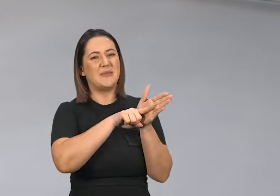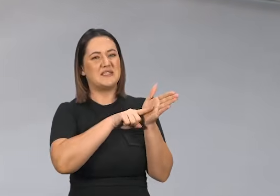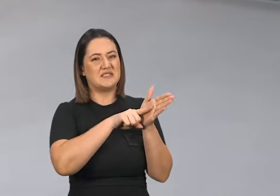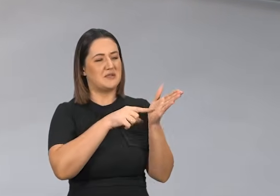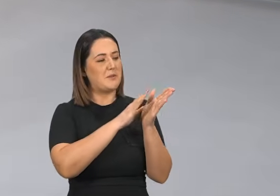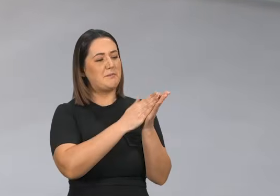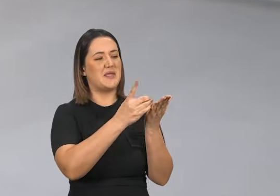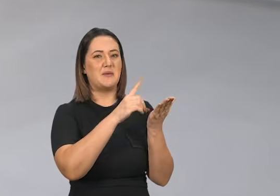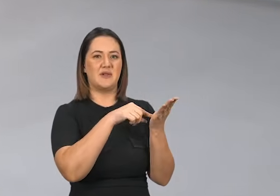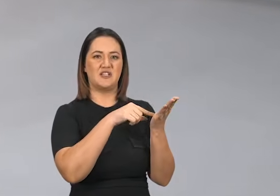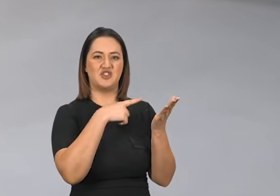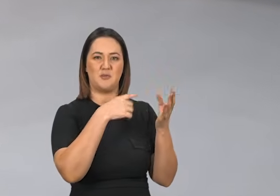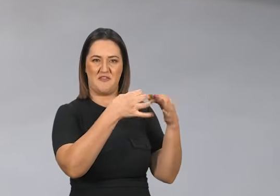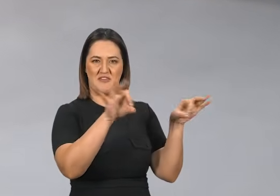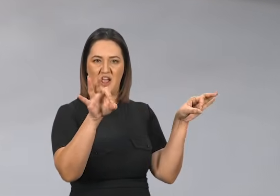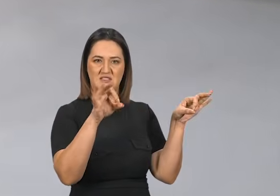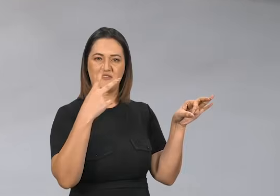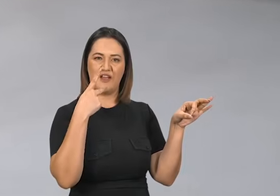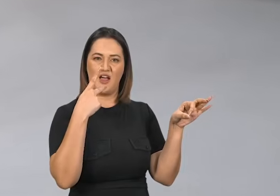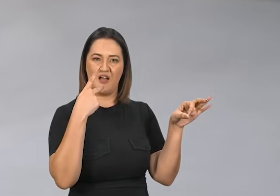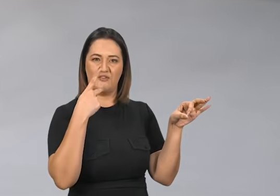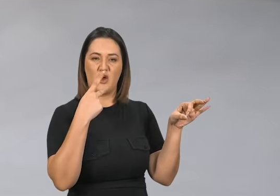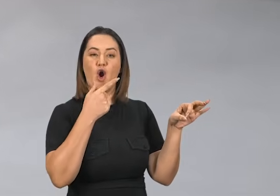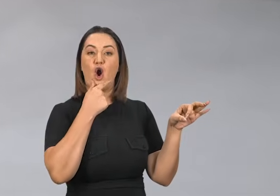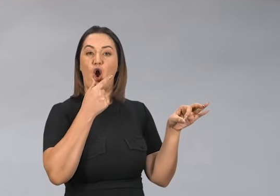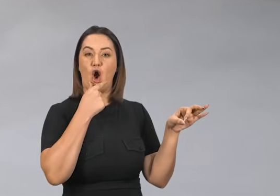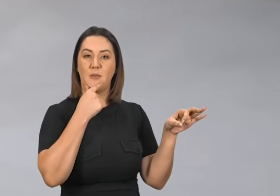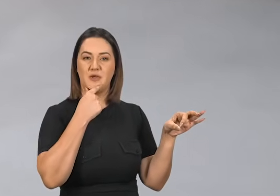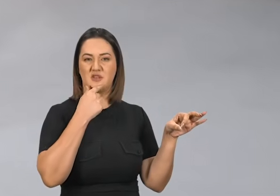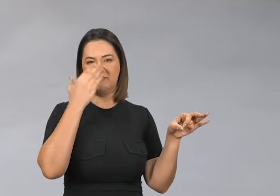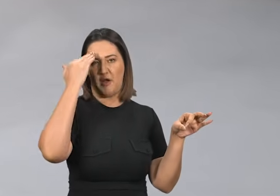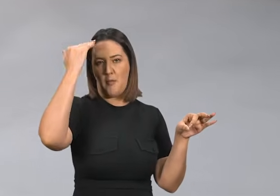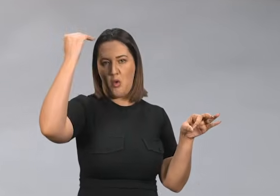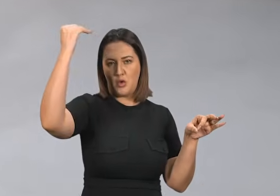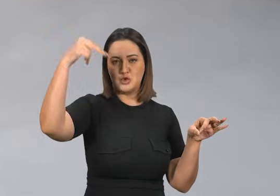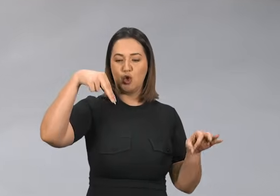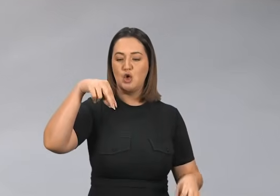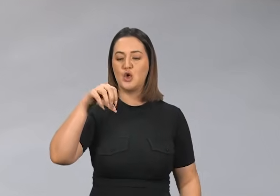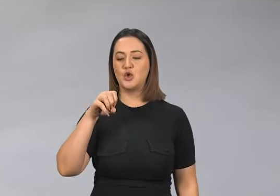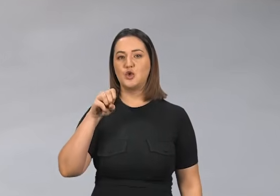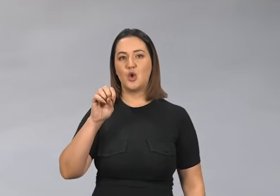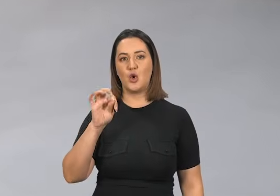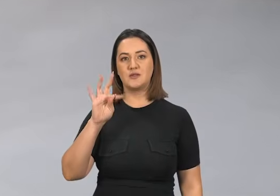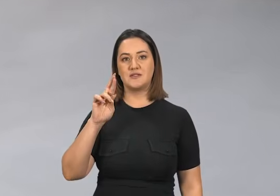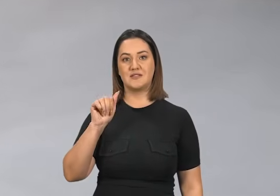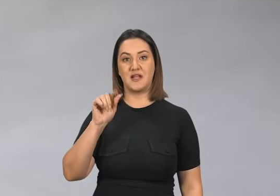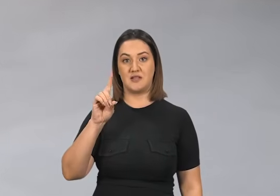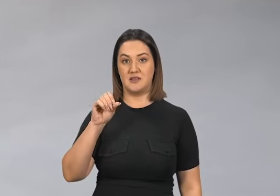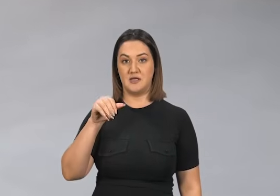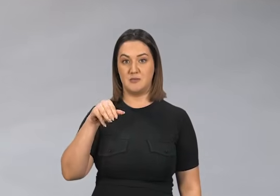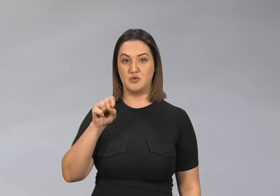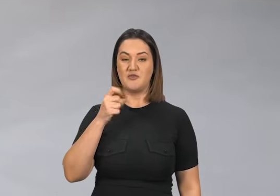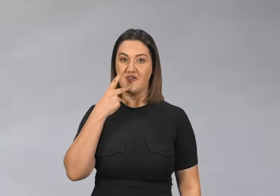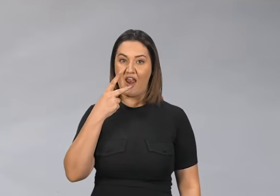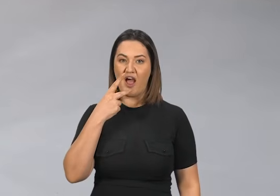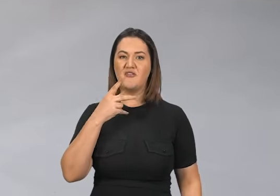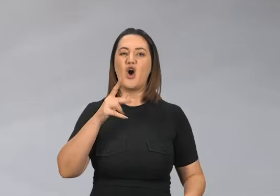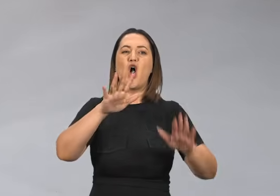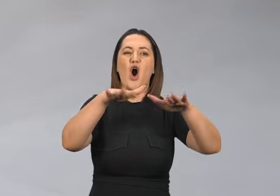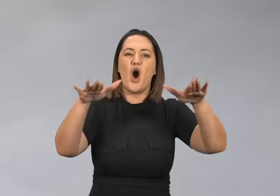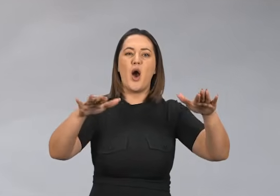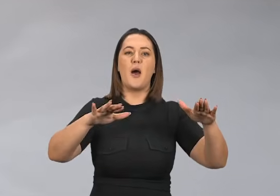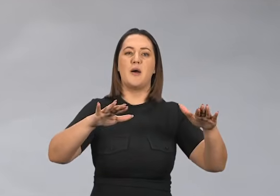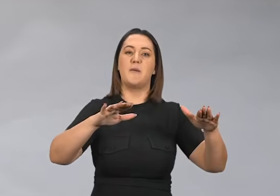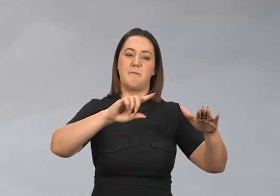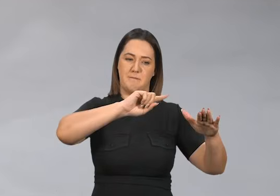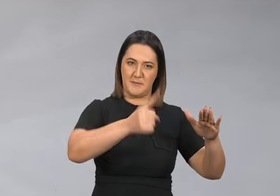de 2000 não passará. Era uma frase dita por Nostradamus e divulgada pelo padre Cícero do Juazeiro e